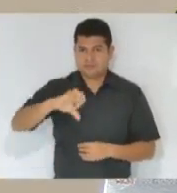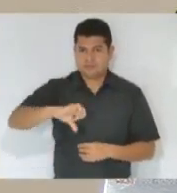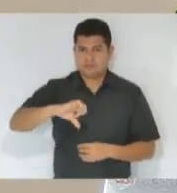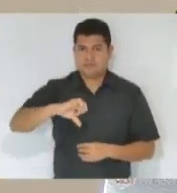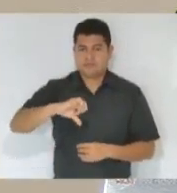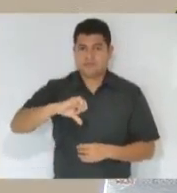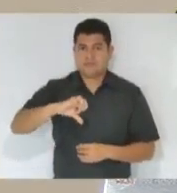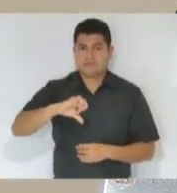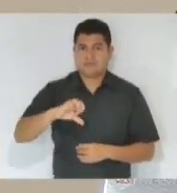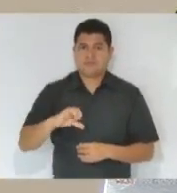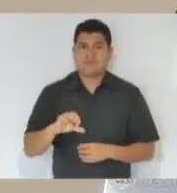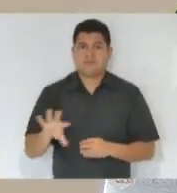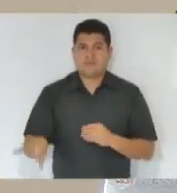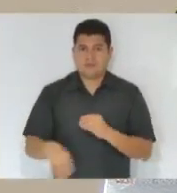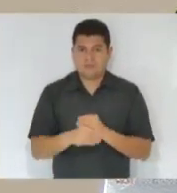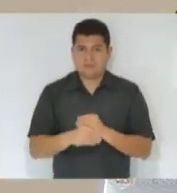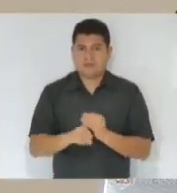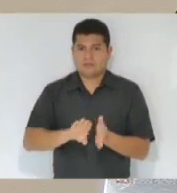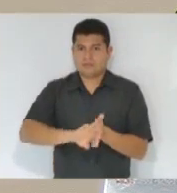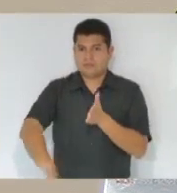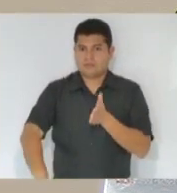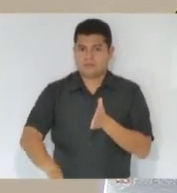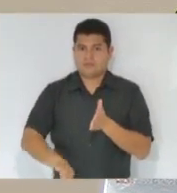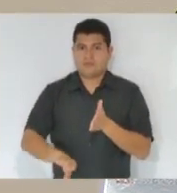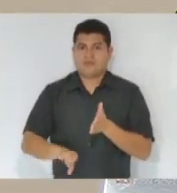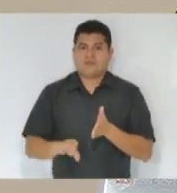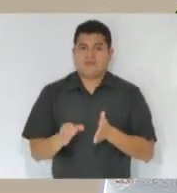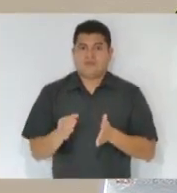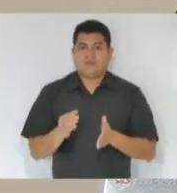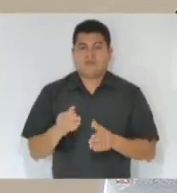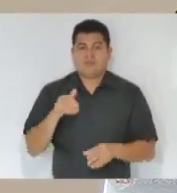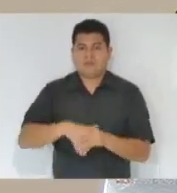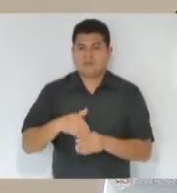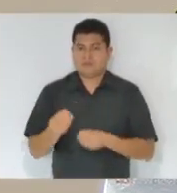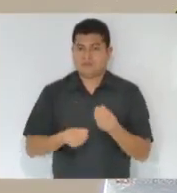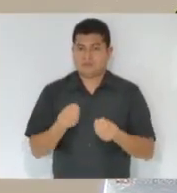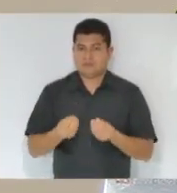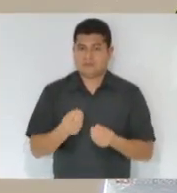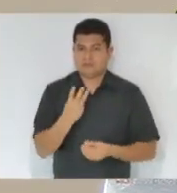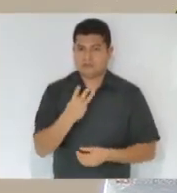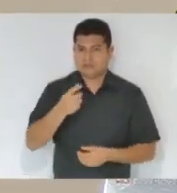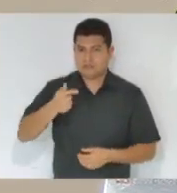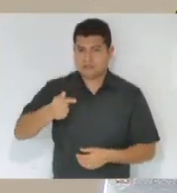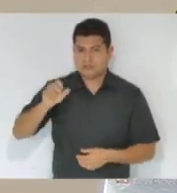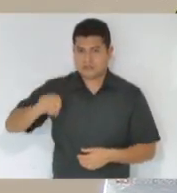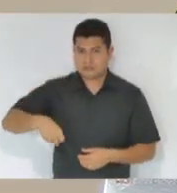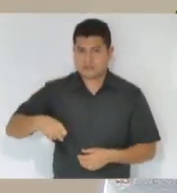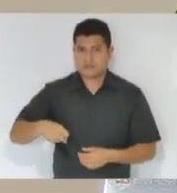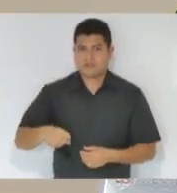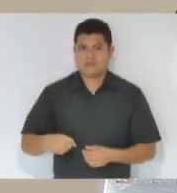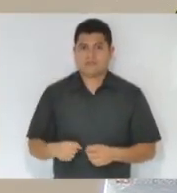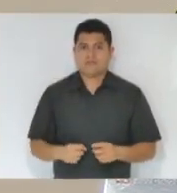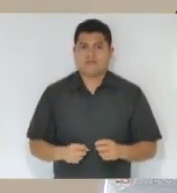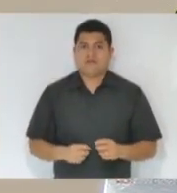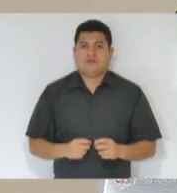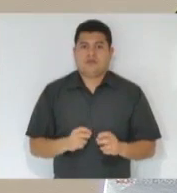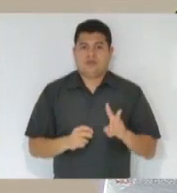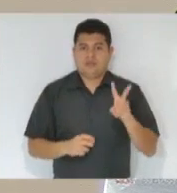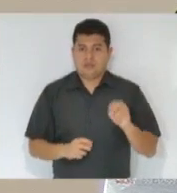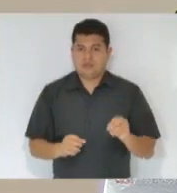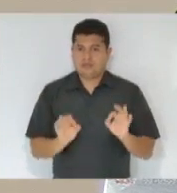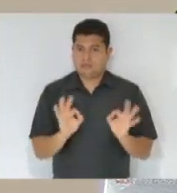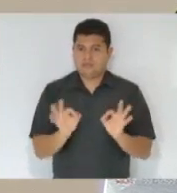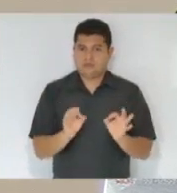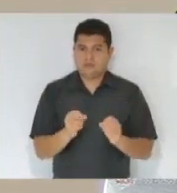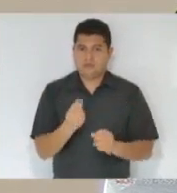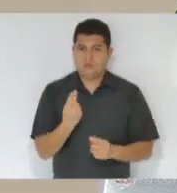014/2019, com emenda aditiva, tendo a seguinte votação: 37 votos sim e sem qualquer voto contrário